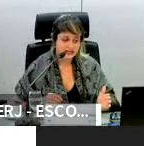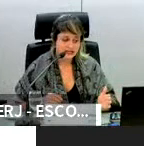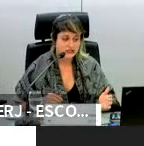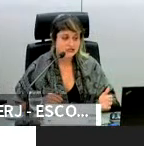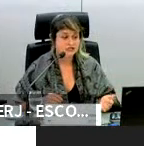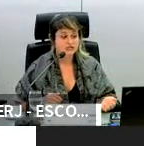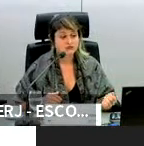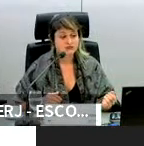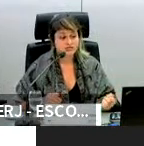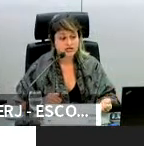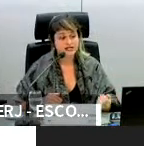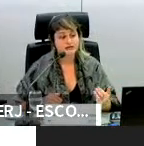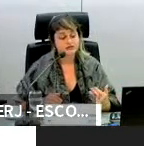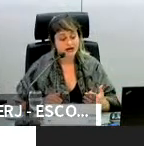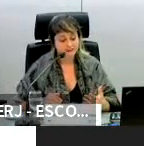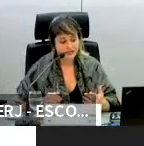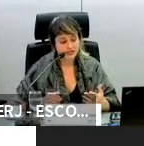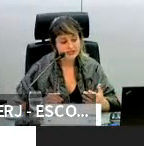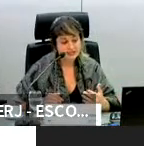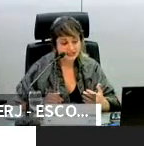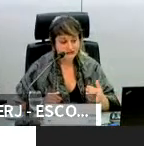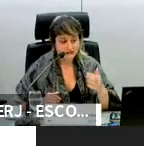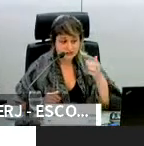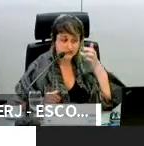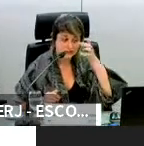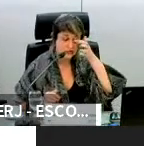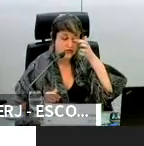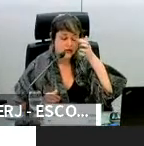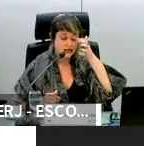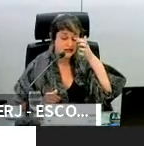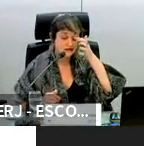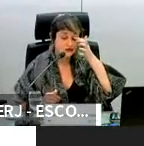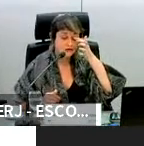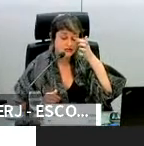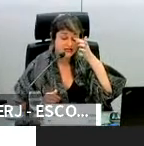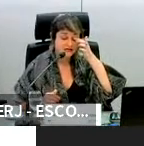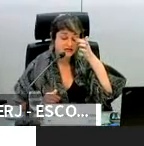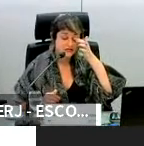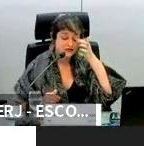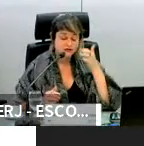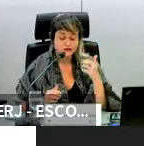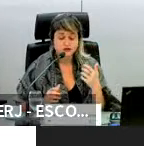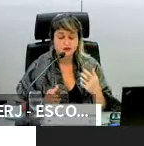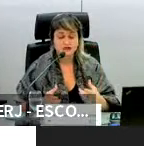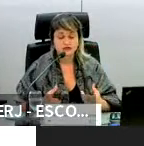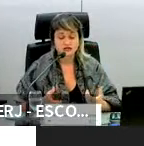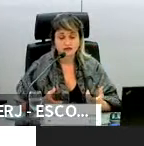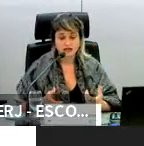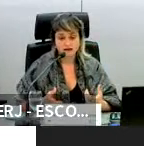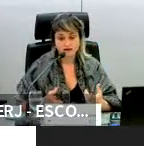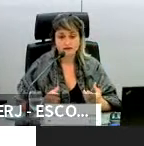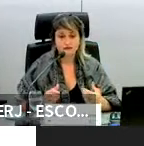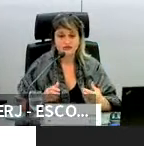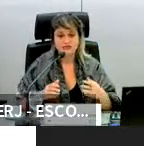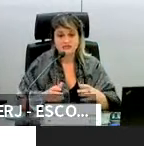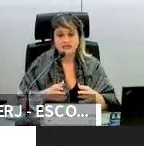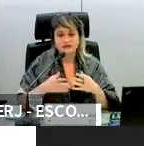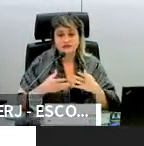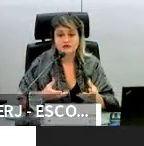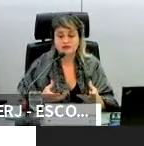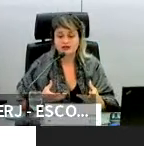categorias analíticas, e os achados a partir das entrevistas. Então, nos processos, a gente fez um dimensionamento do